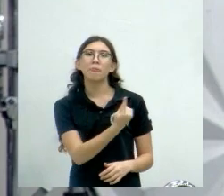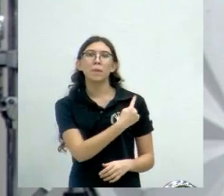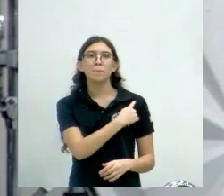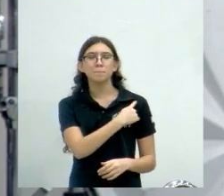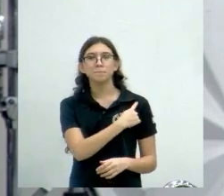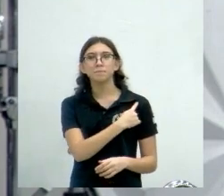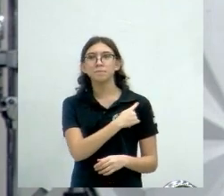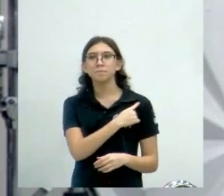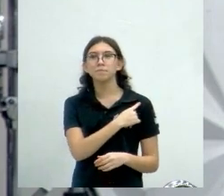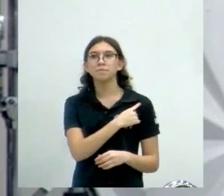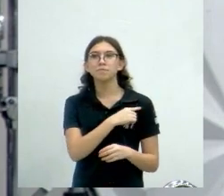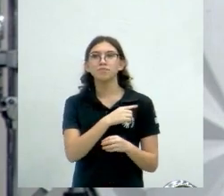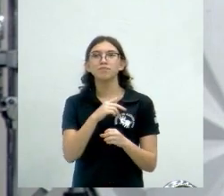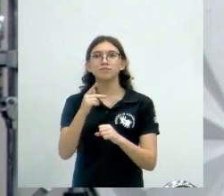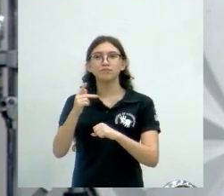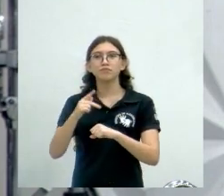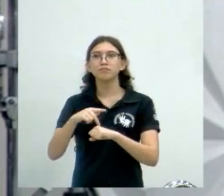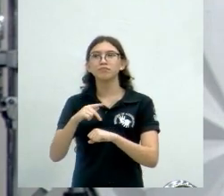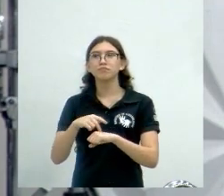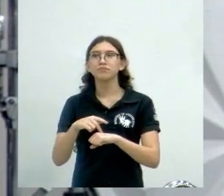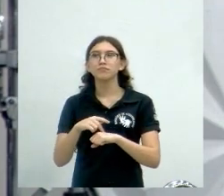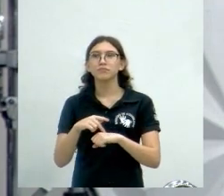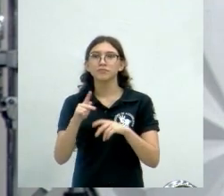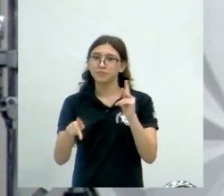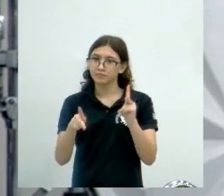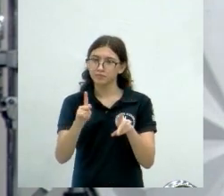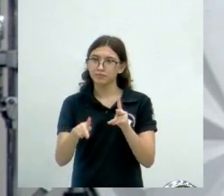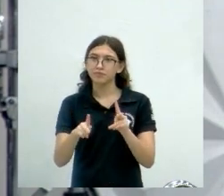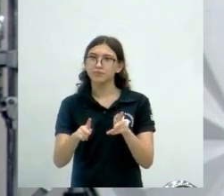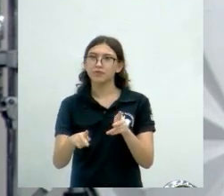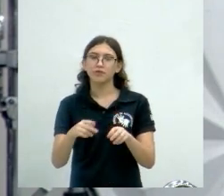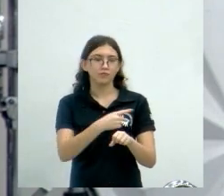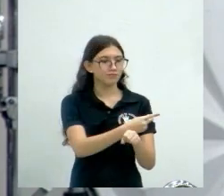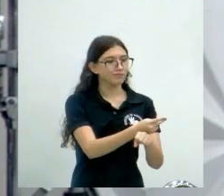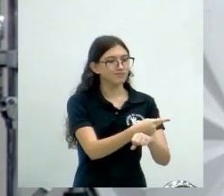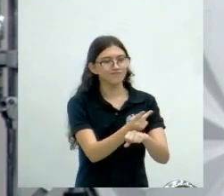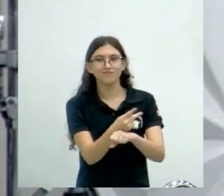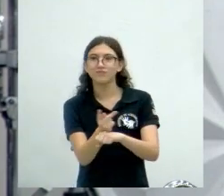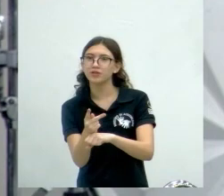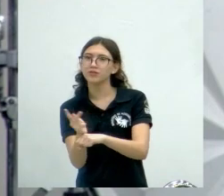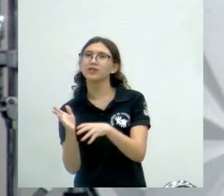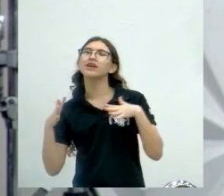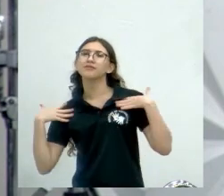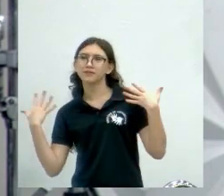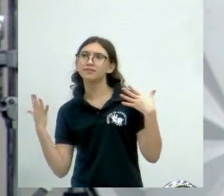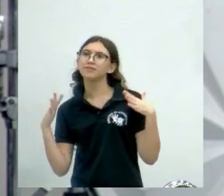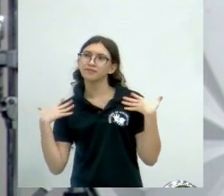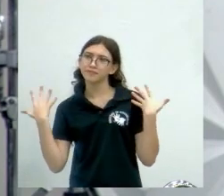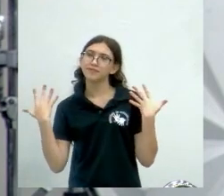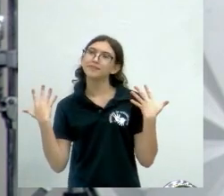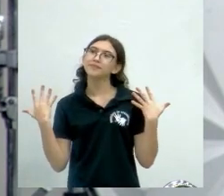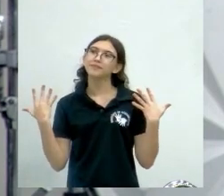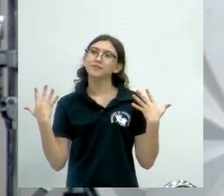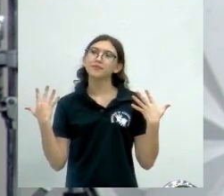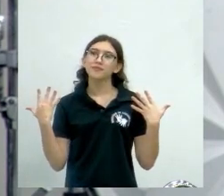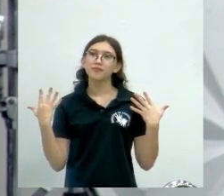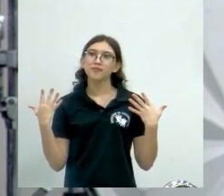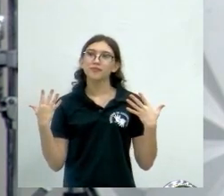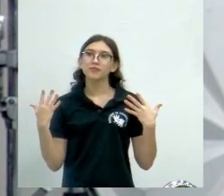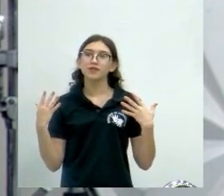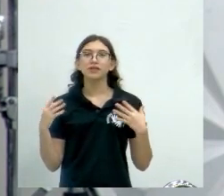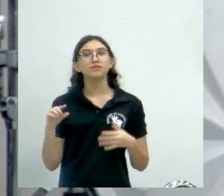vez mais, né? Nós precisamos buscar a nossa própria felicidade e muitas vezes não